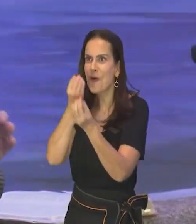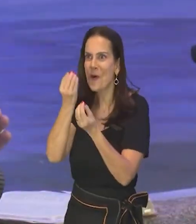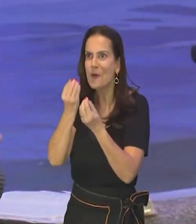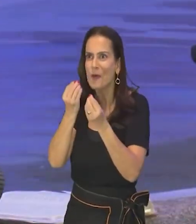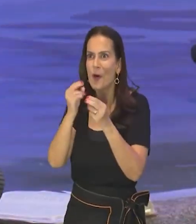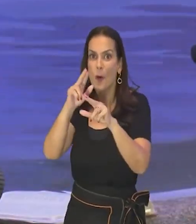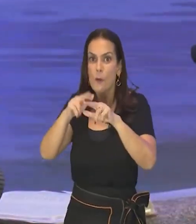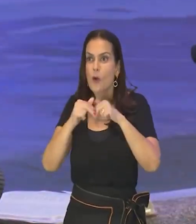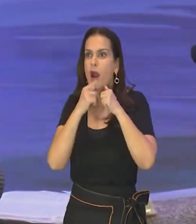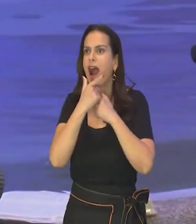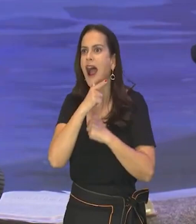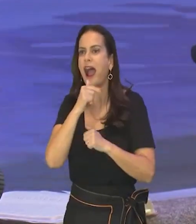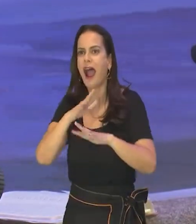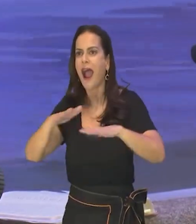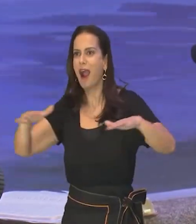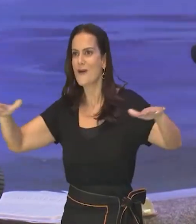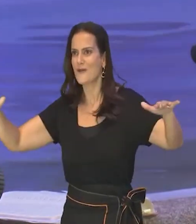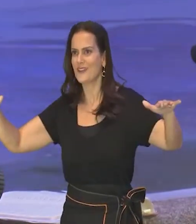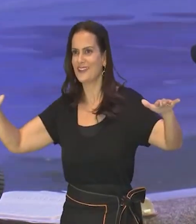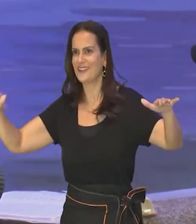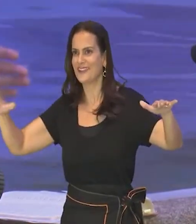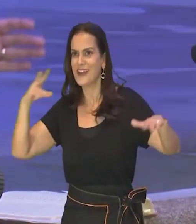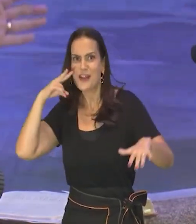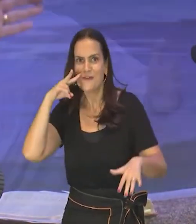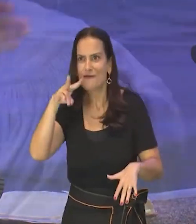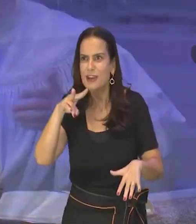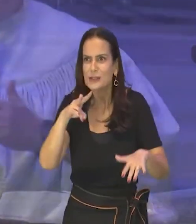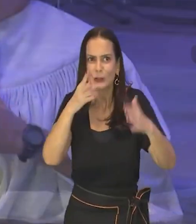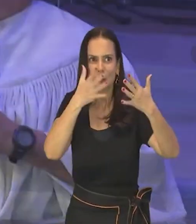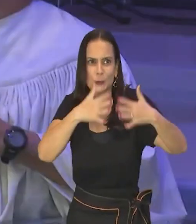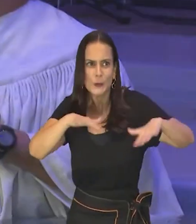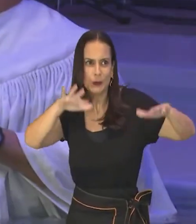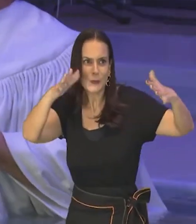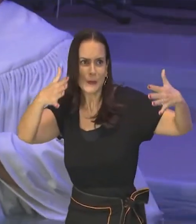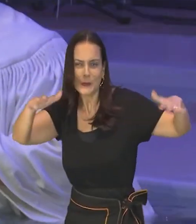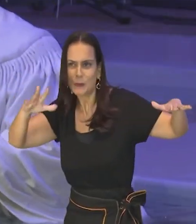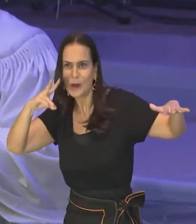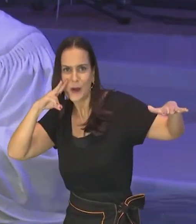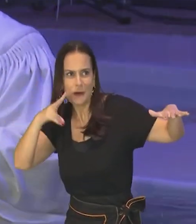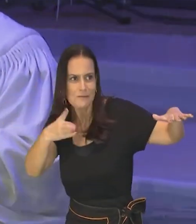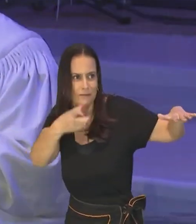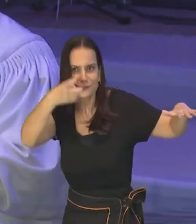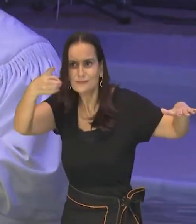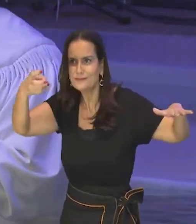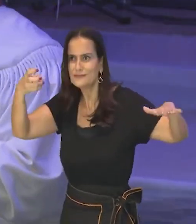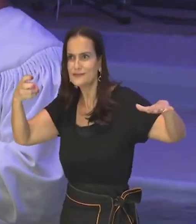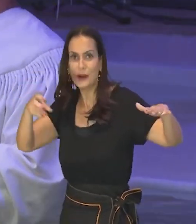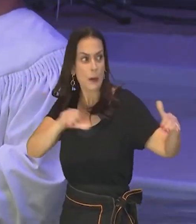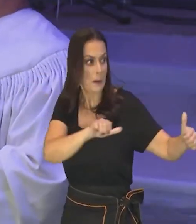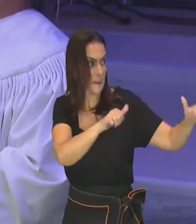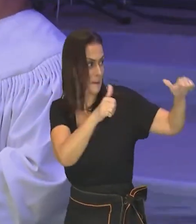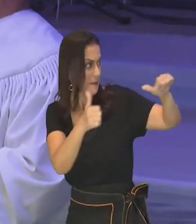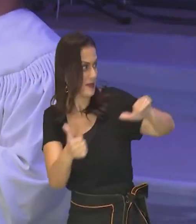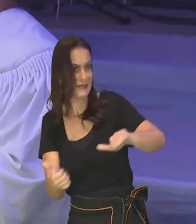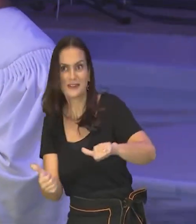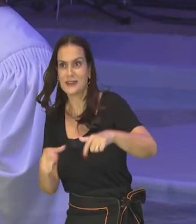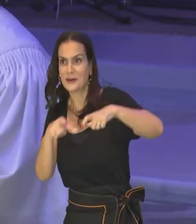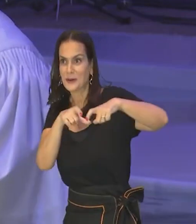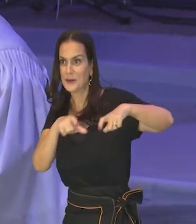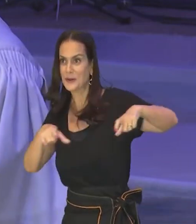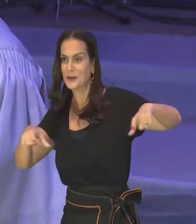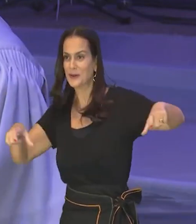pelas águas. Eu vejo Deus pelo balançar neste batistério